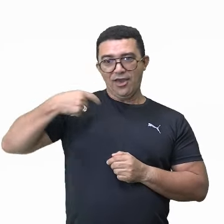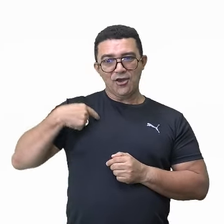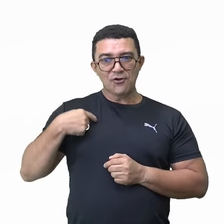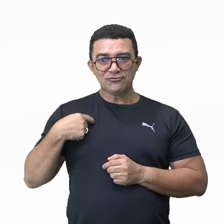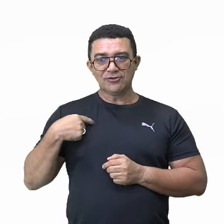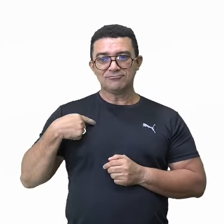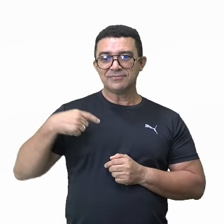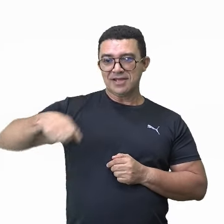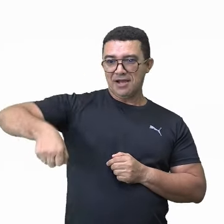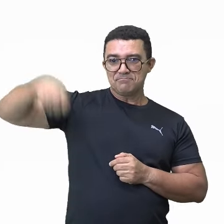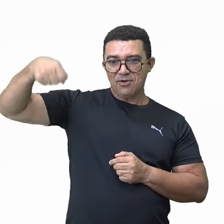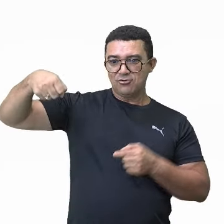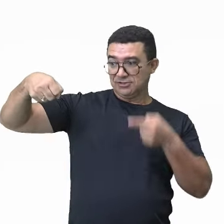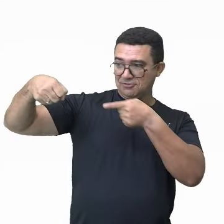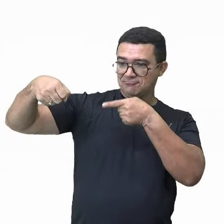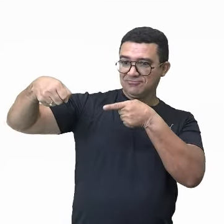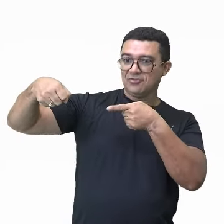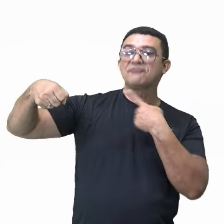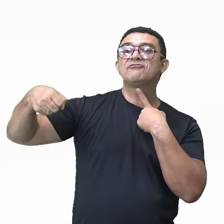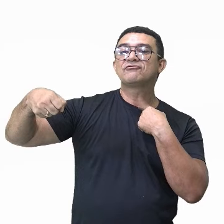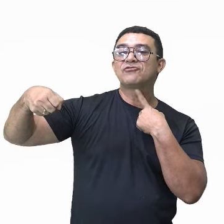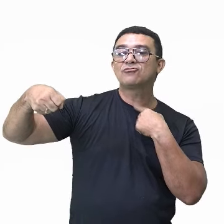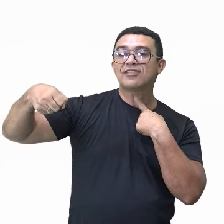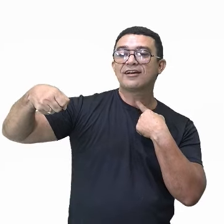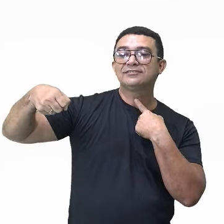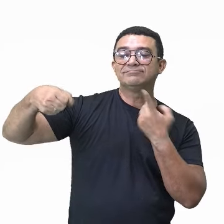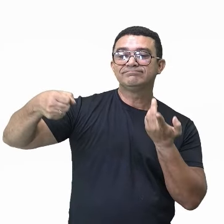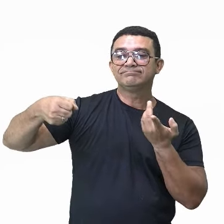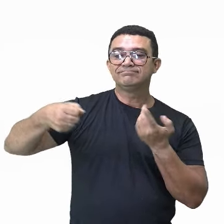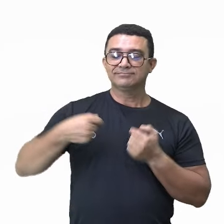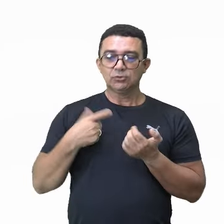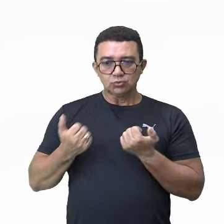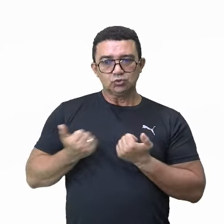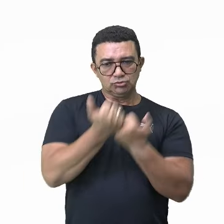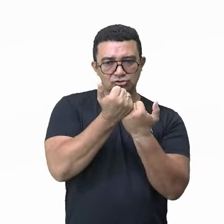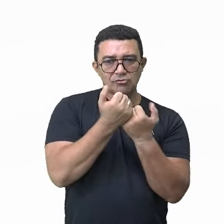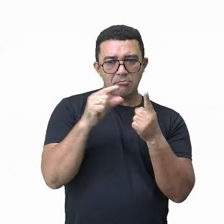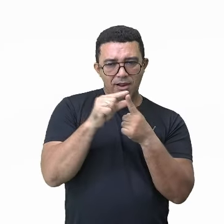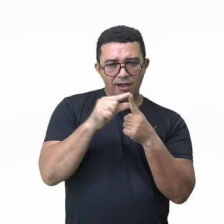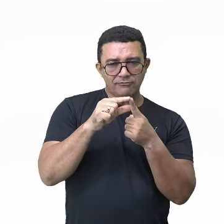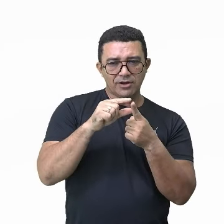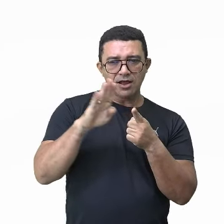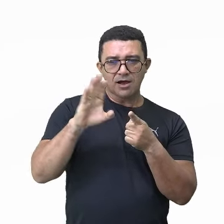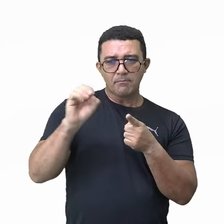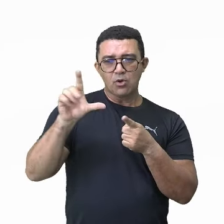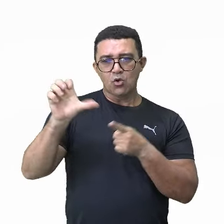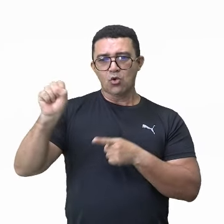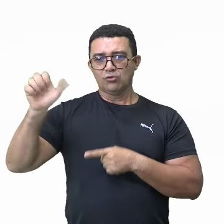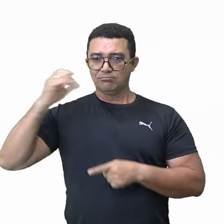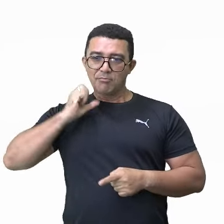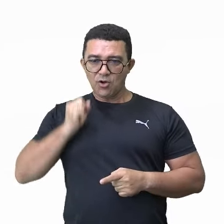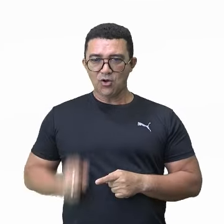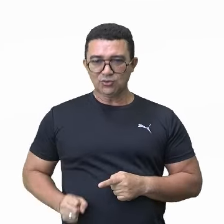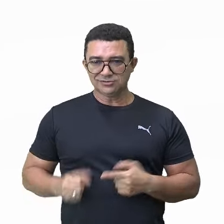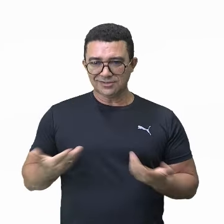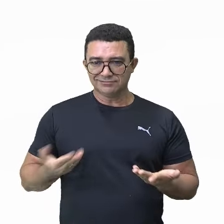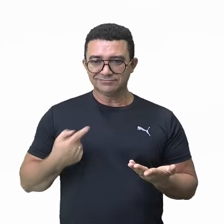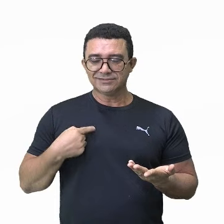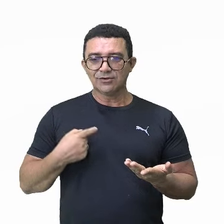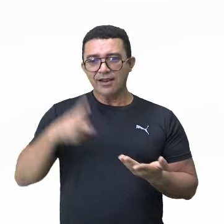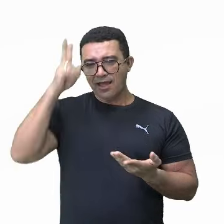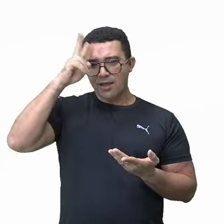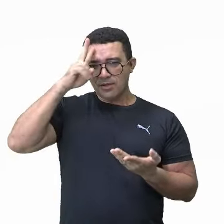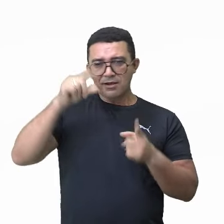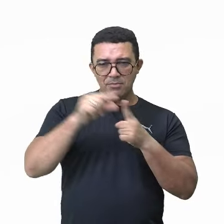bolsa beleza pensem bem eu estou substituindo o termo bolsa Eu estou retomando o